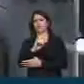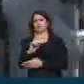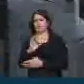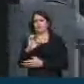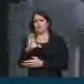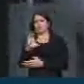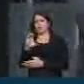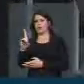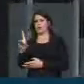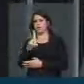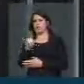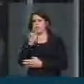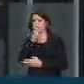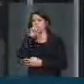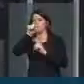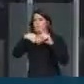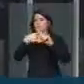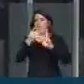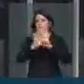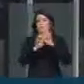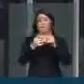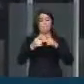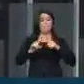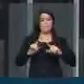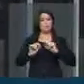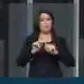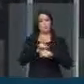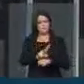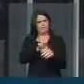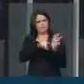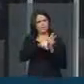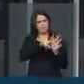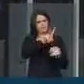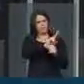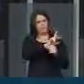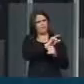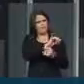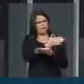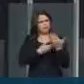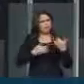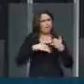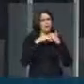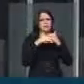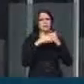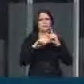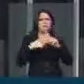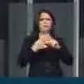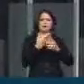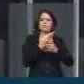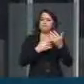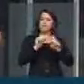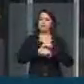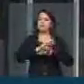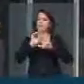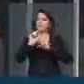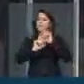sai fortalecido desse texto, porém, fiscalizado e democratizado e com instrumentos de